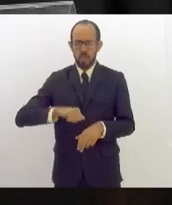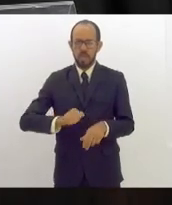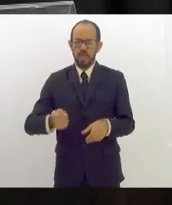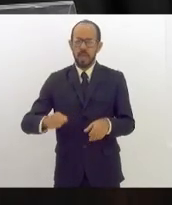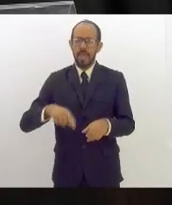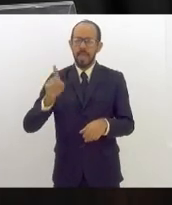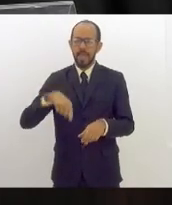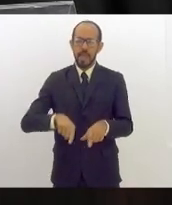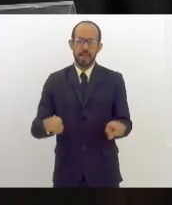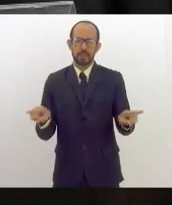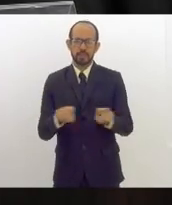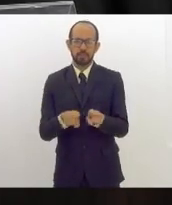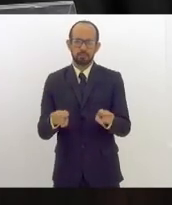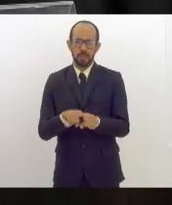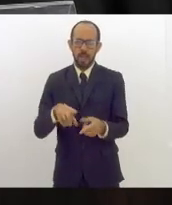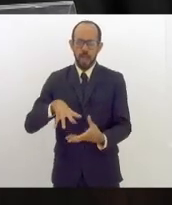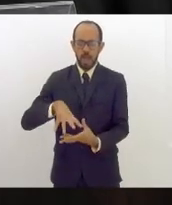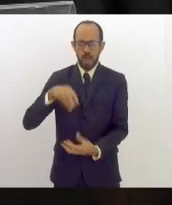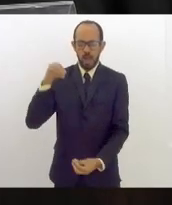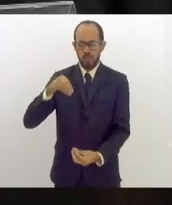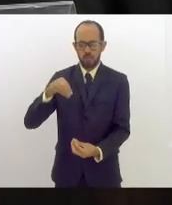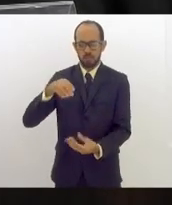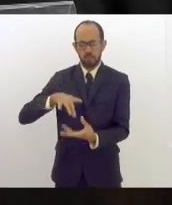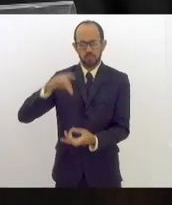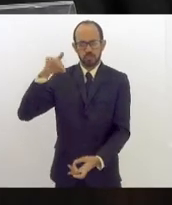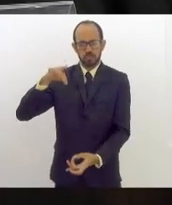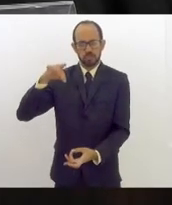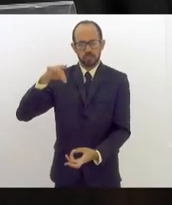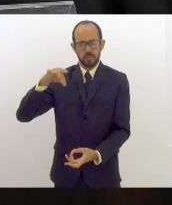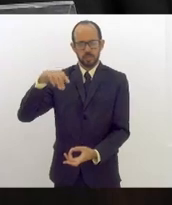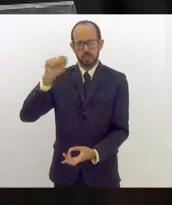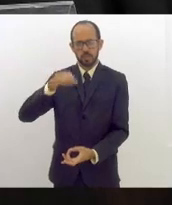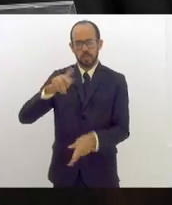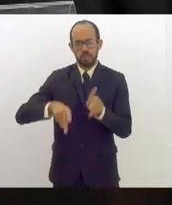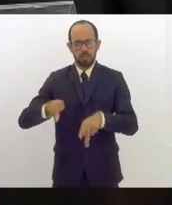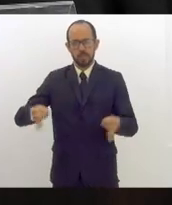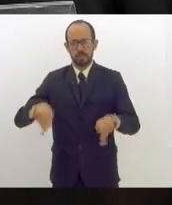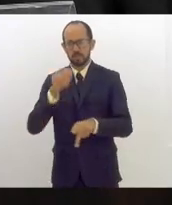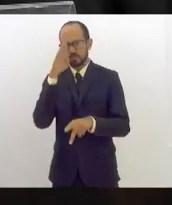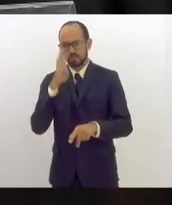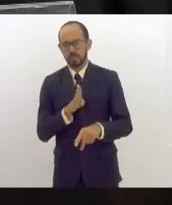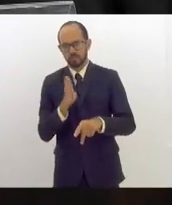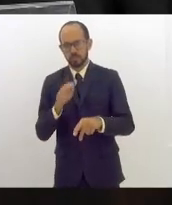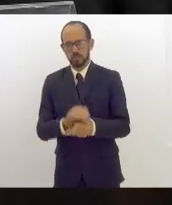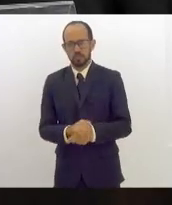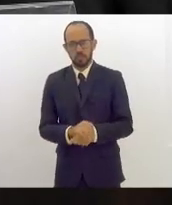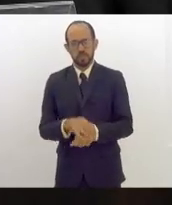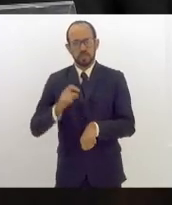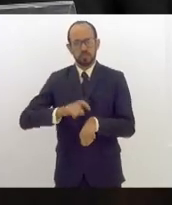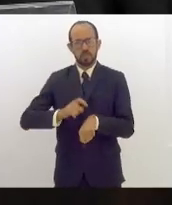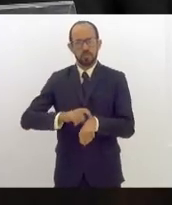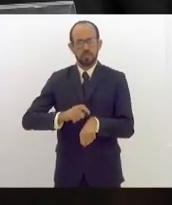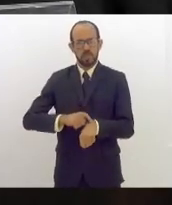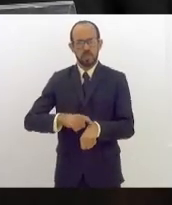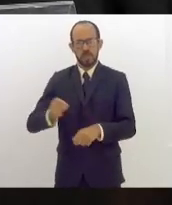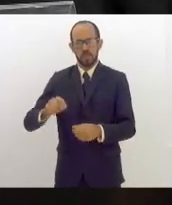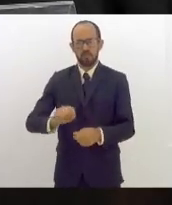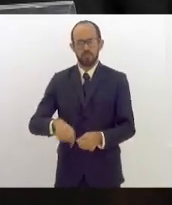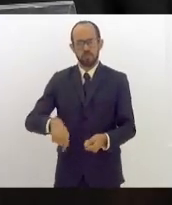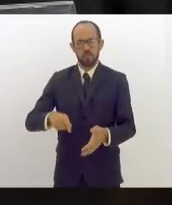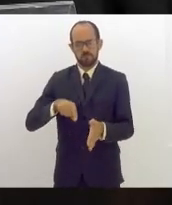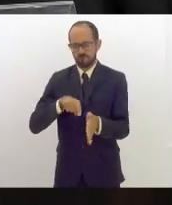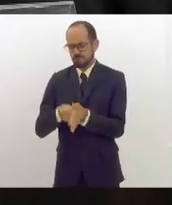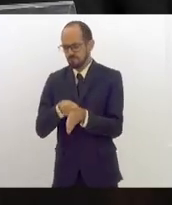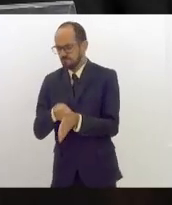povo brasileiro e a alma espírito do povo brasileiro nesse momento exigiam da ordem que ela fosse fiadora e fiscal do processo eleitoral